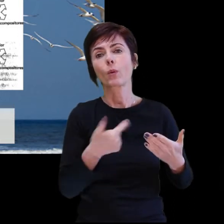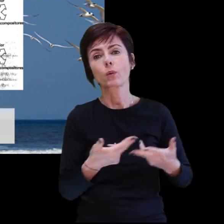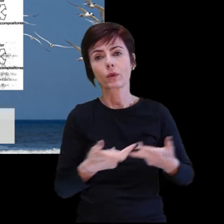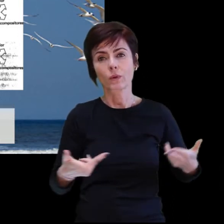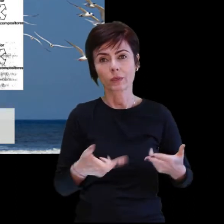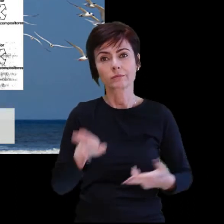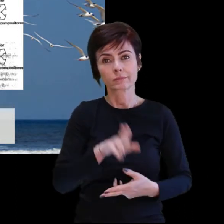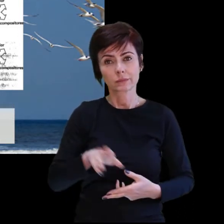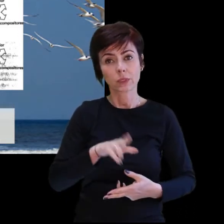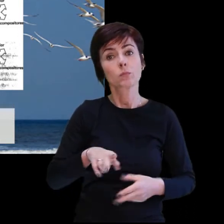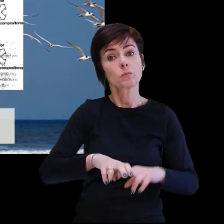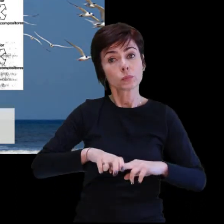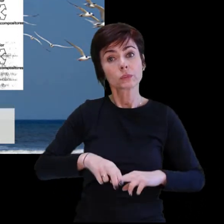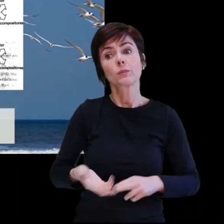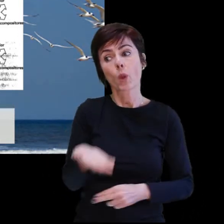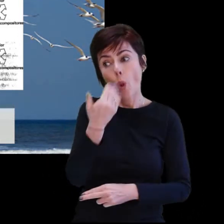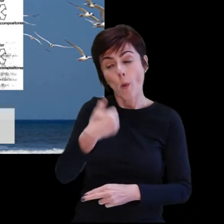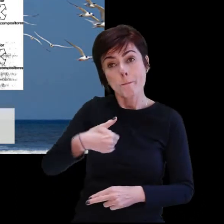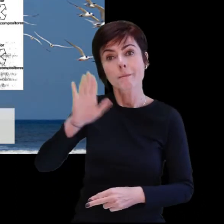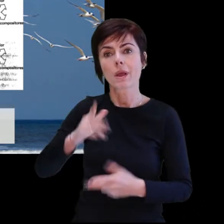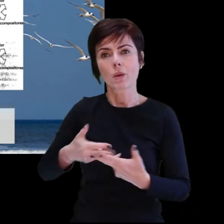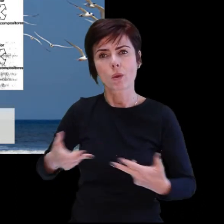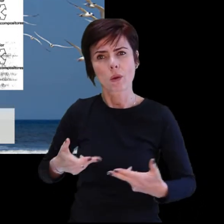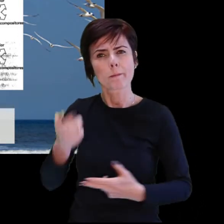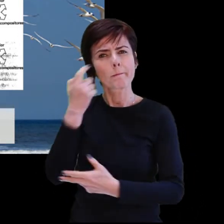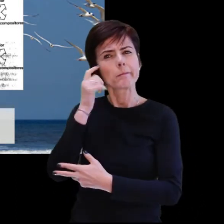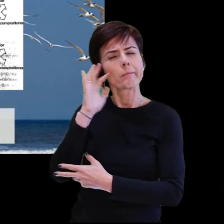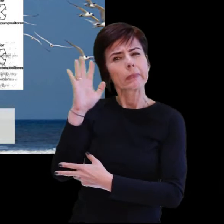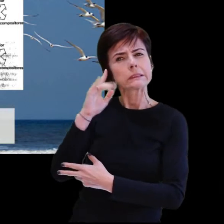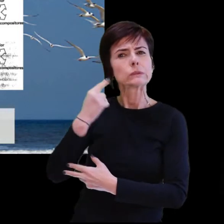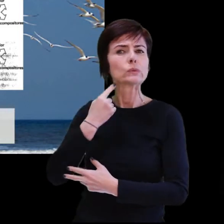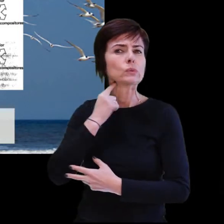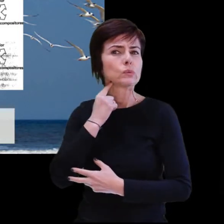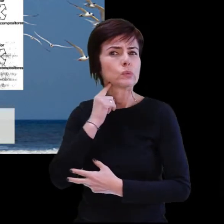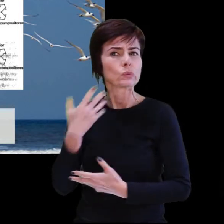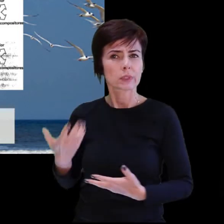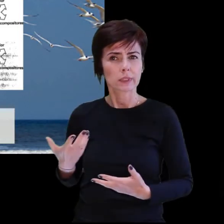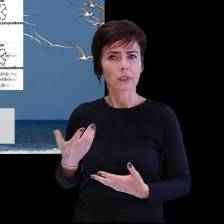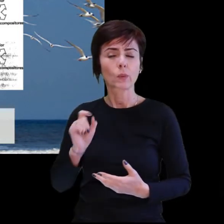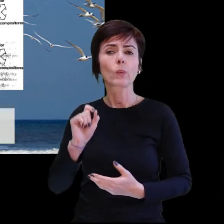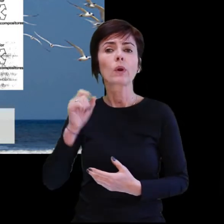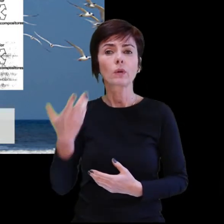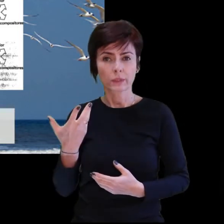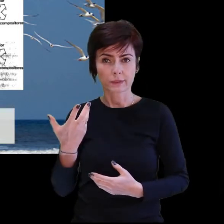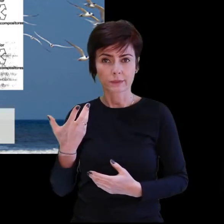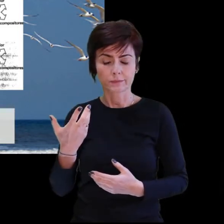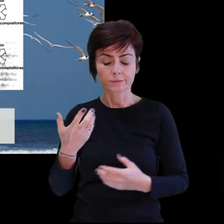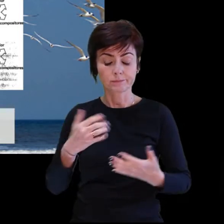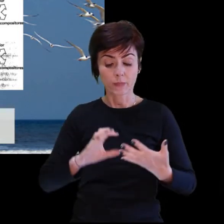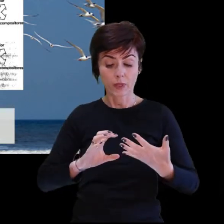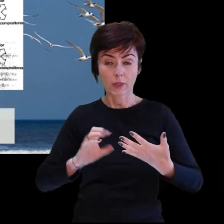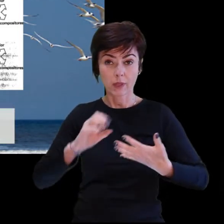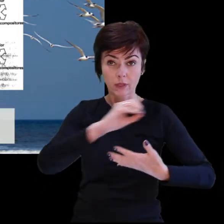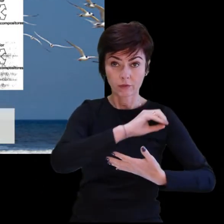para as vizinhanças, a gente precisa então consumir muito mais. Se a gente pensar do ponto de vista agora da contaminação, o que